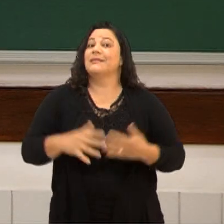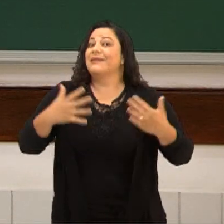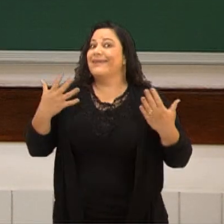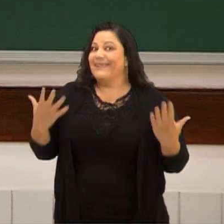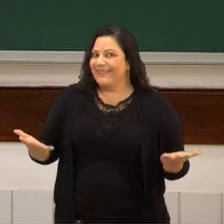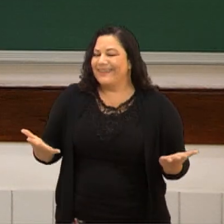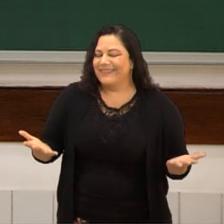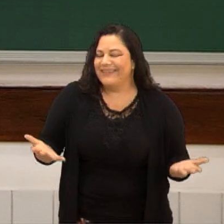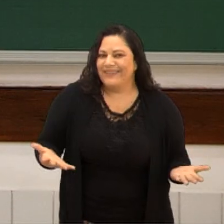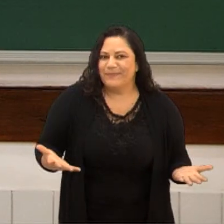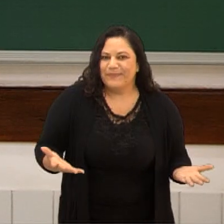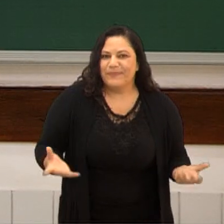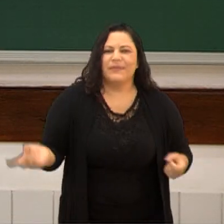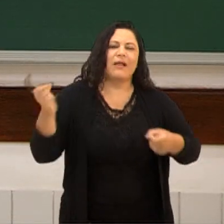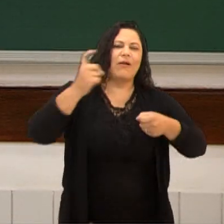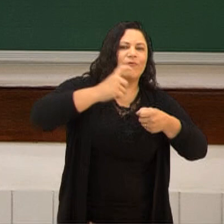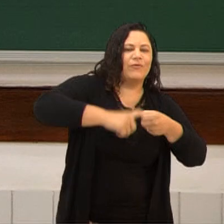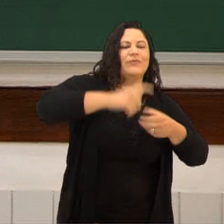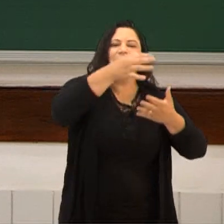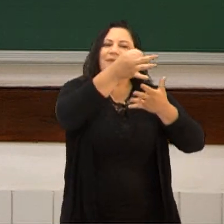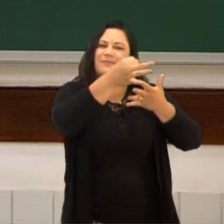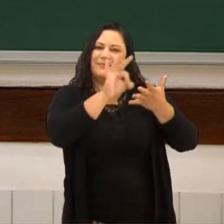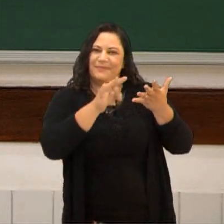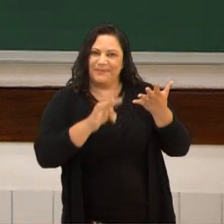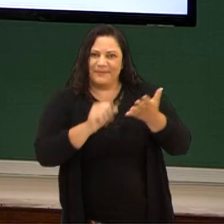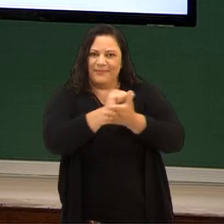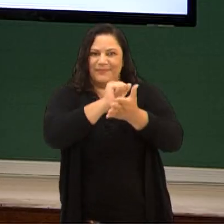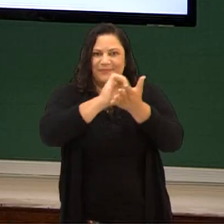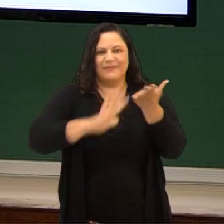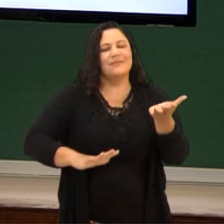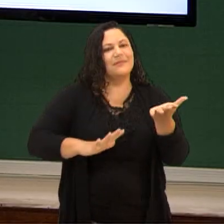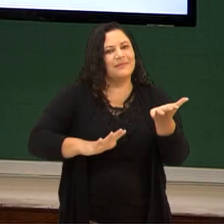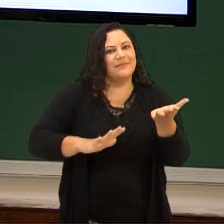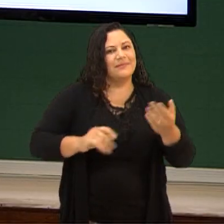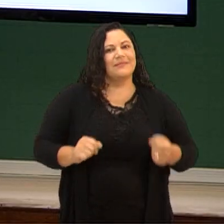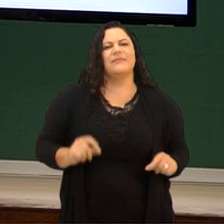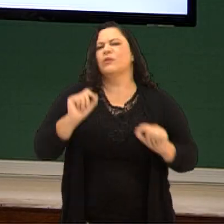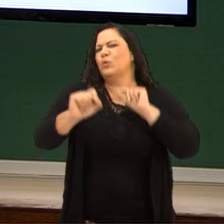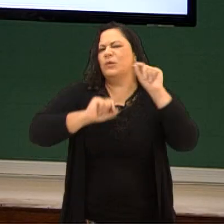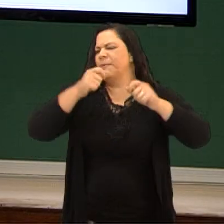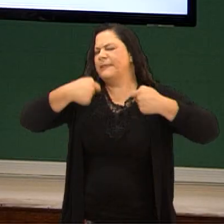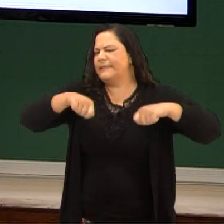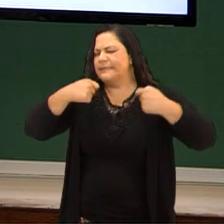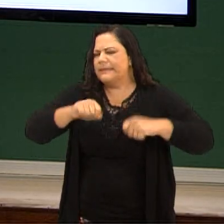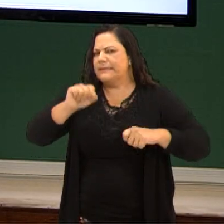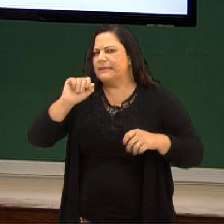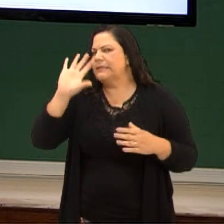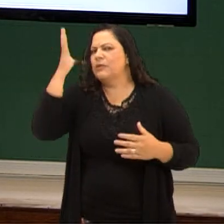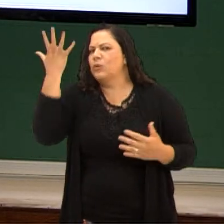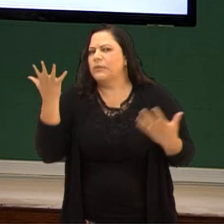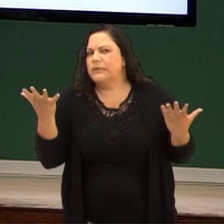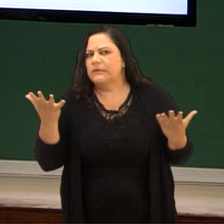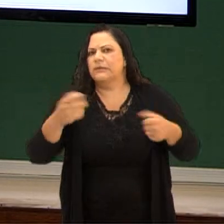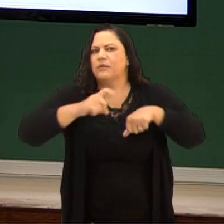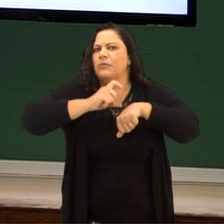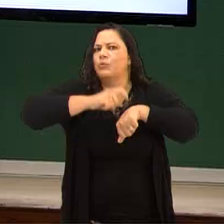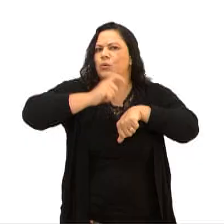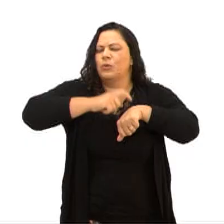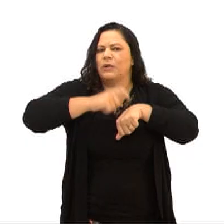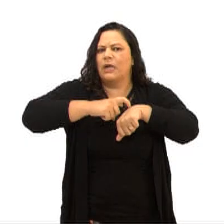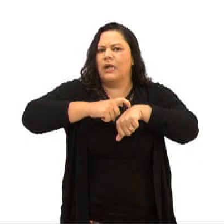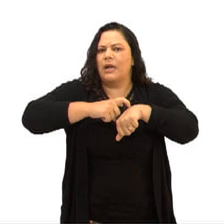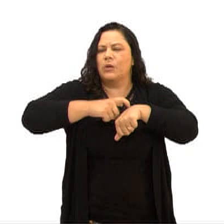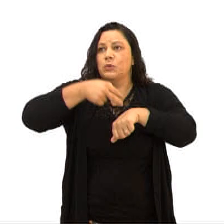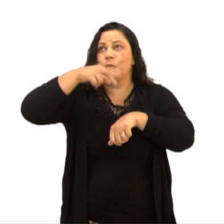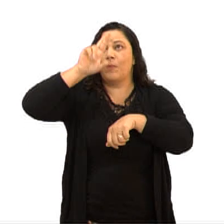E aí, galerinha? Vamos voltar? Vamos corrigir nossa atividade? Então, lá. O que precisa acontecer agora para esse relógio marcar